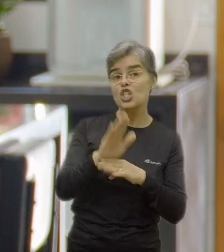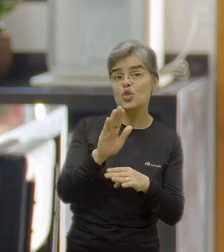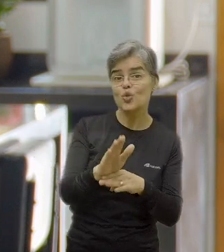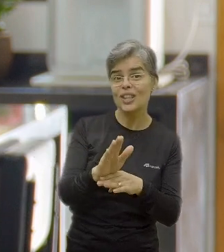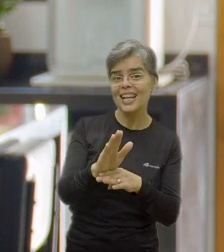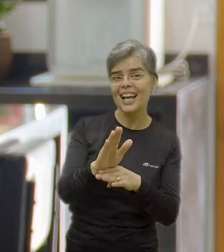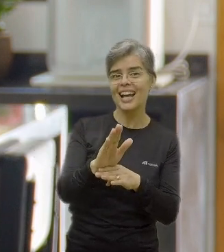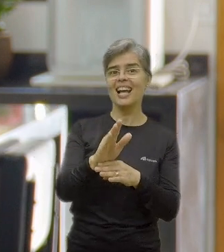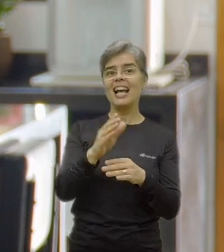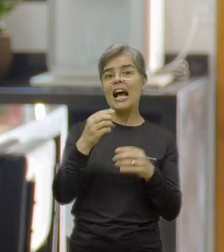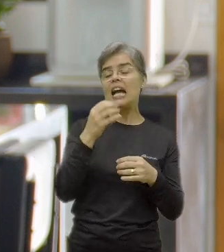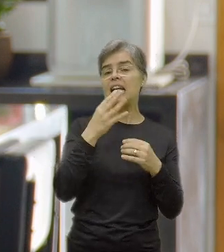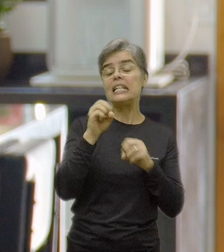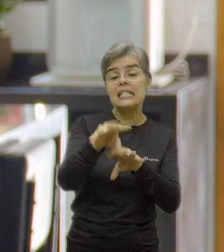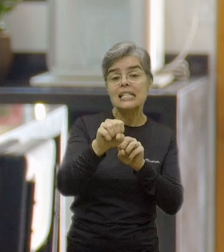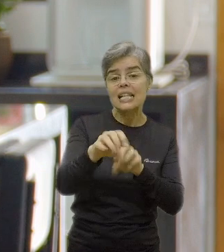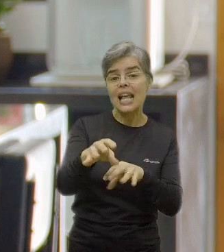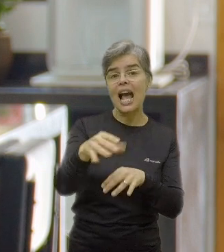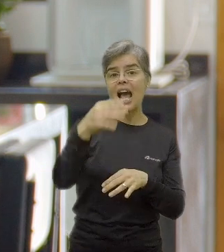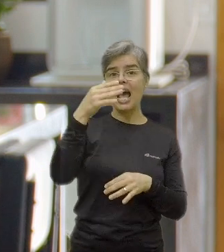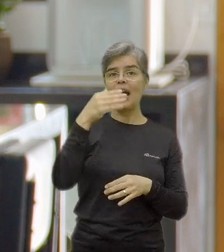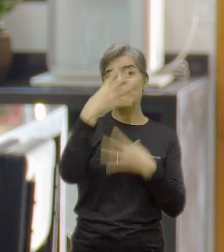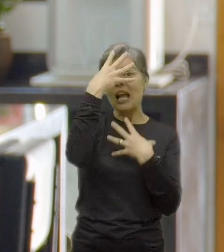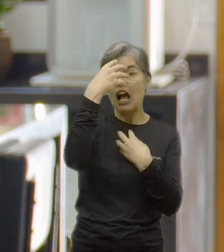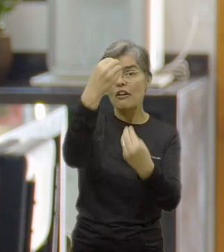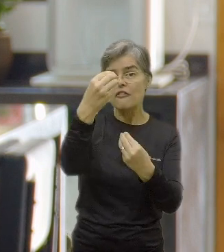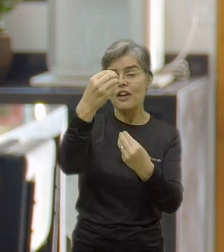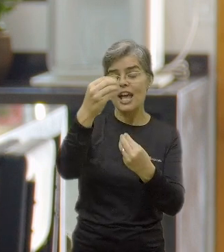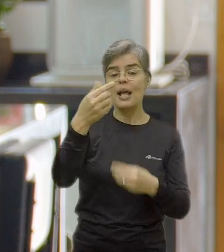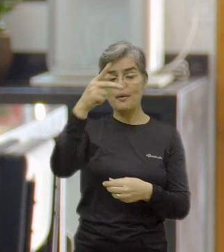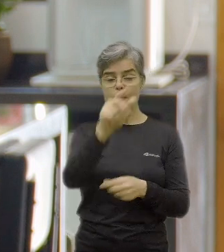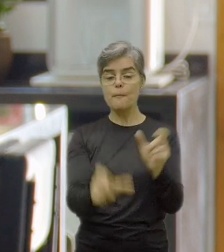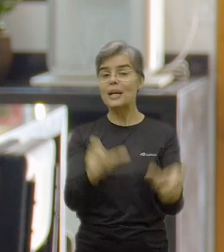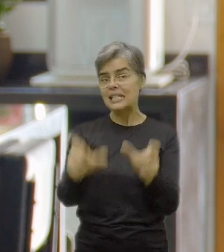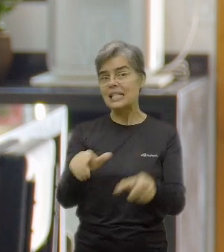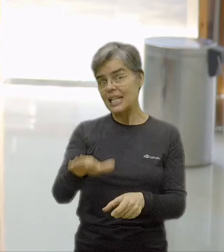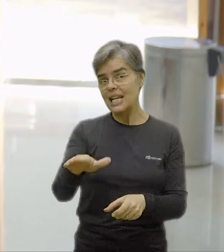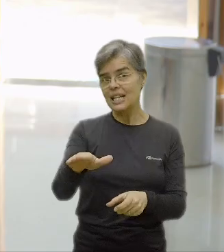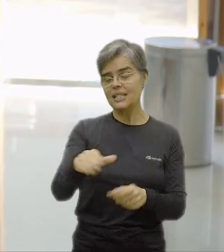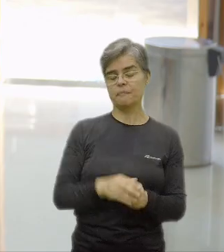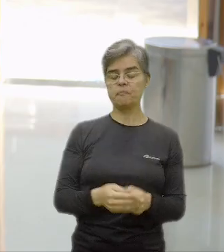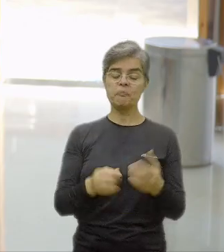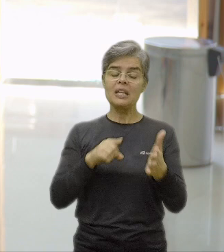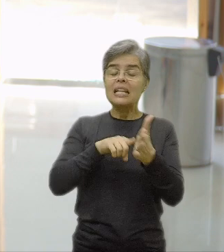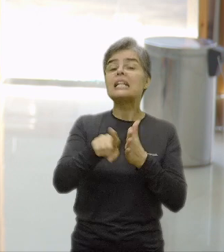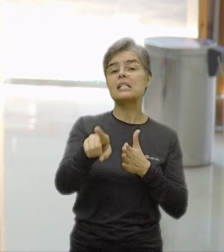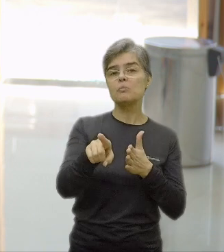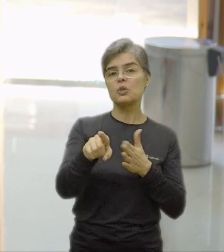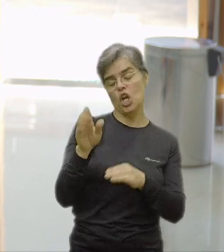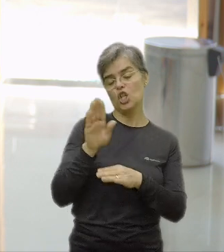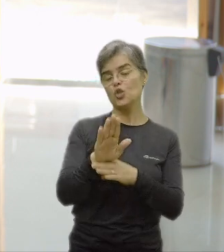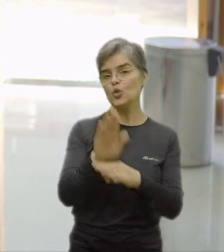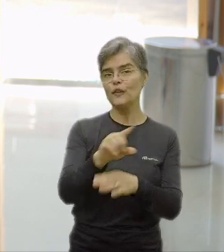passar e transmitir a fé a futuras gerações ou às pessoas que estão no seu campo de influência? Que essas